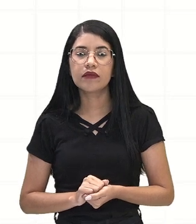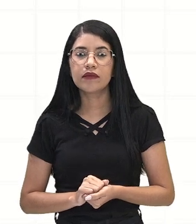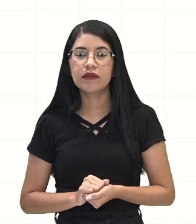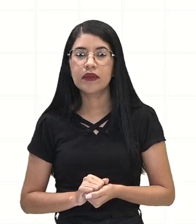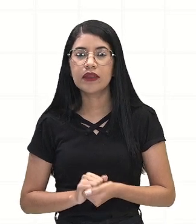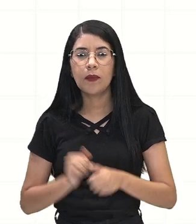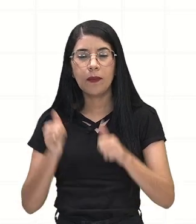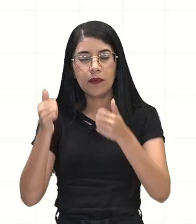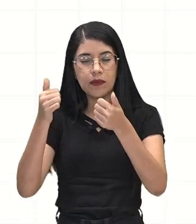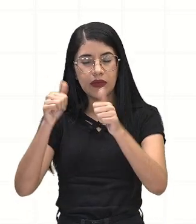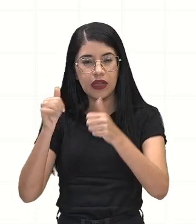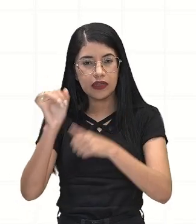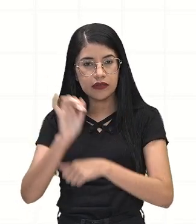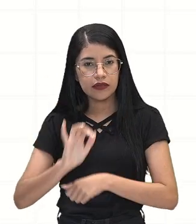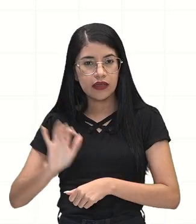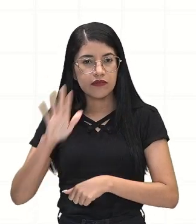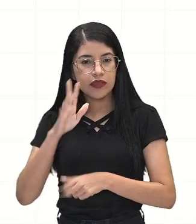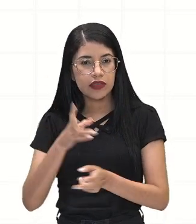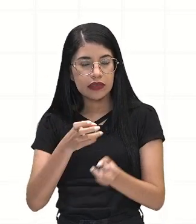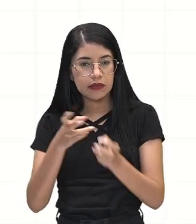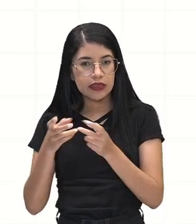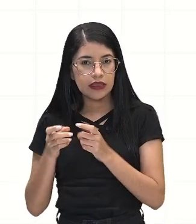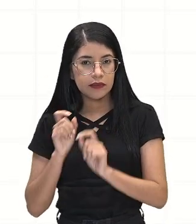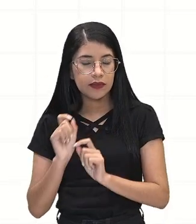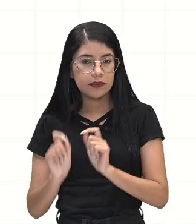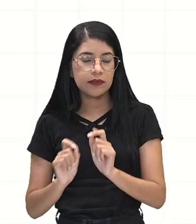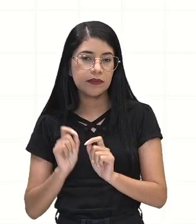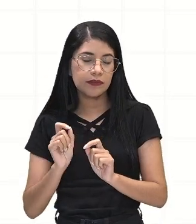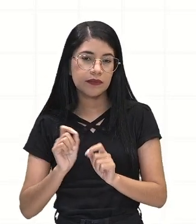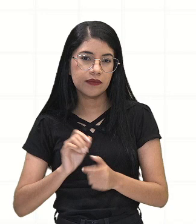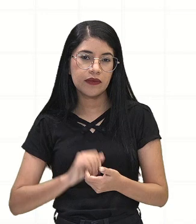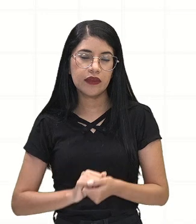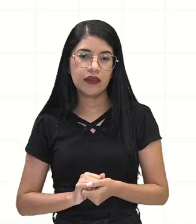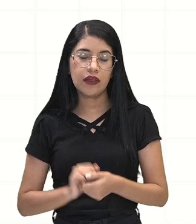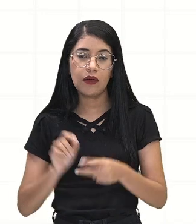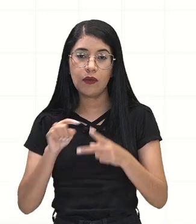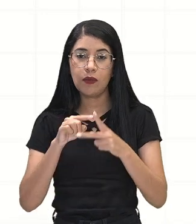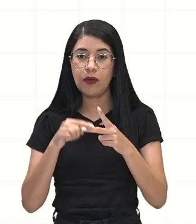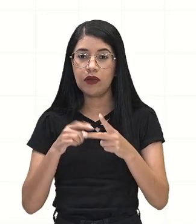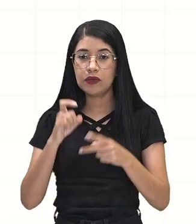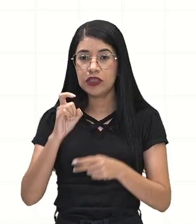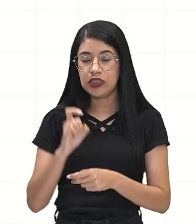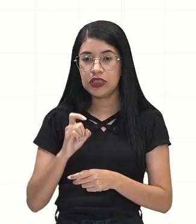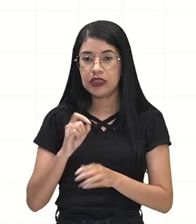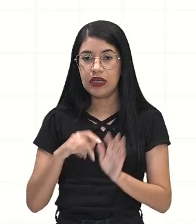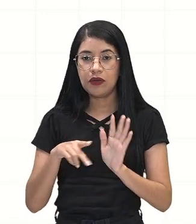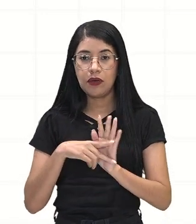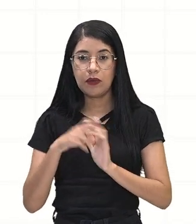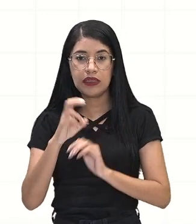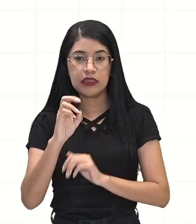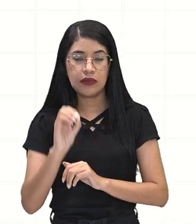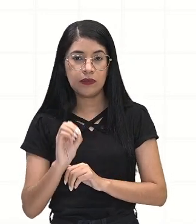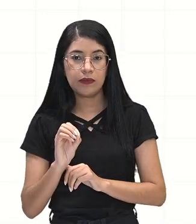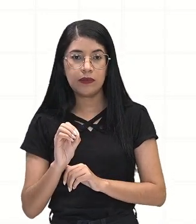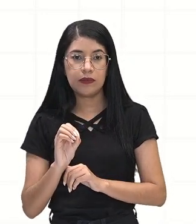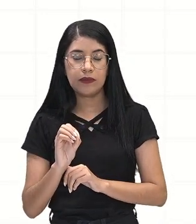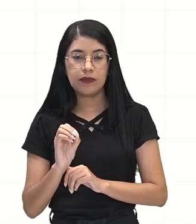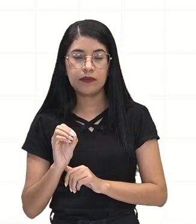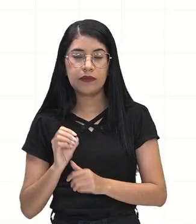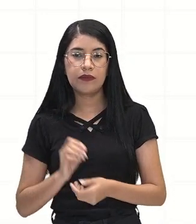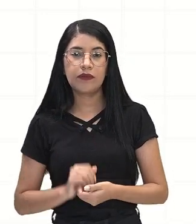Analisando a figura, facilmente é possível observar que o ângulo x é 50. E aí, o que nós